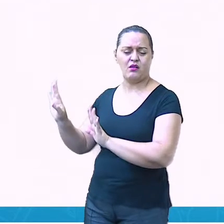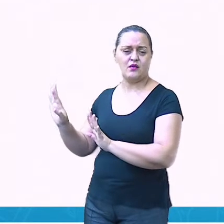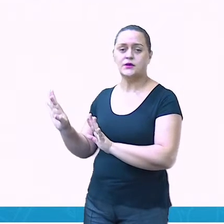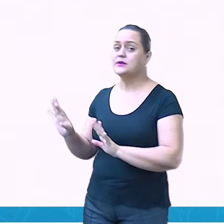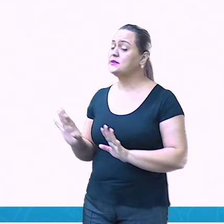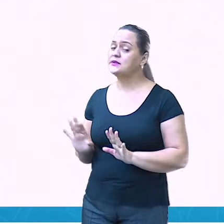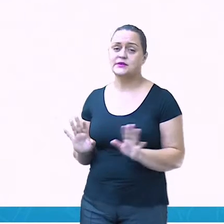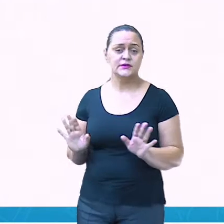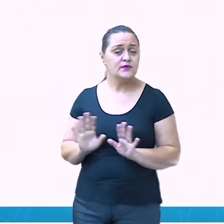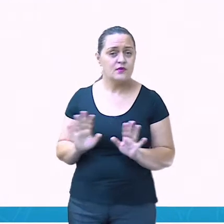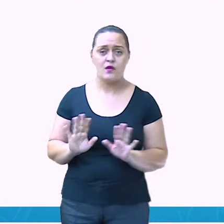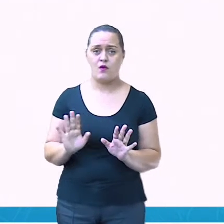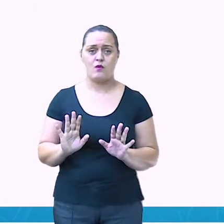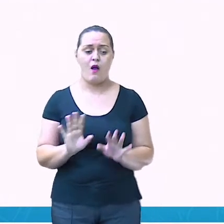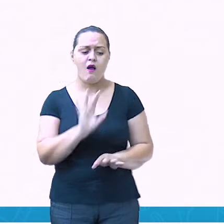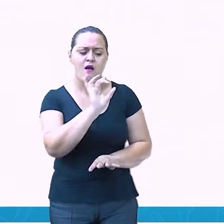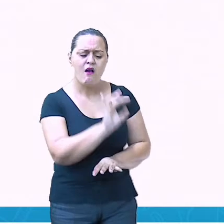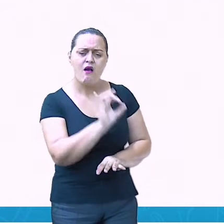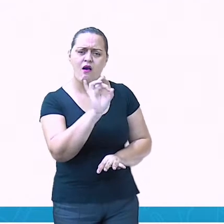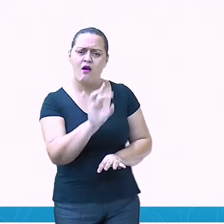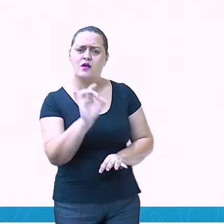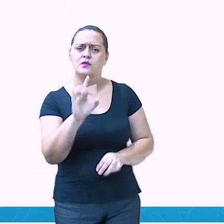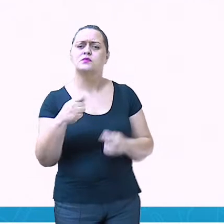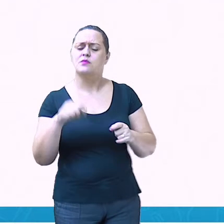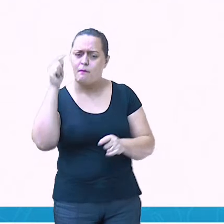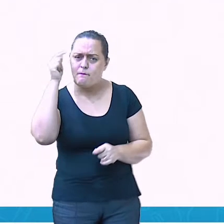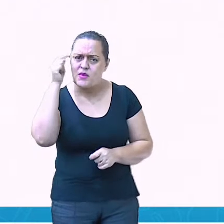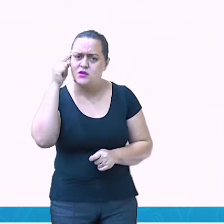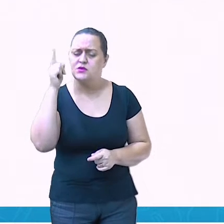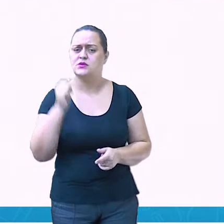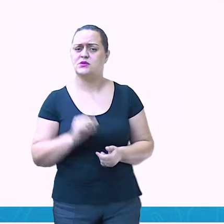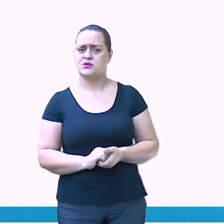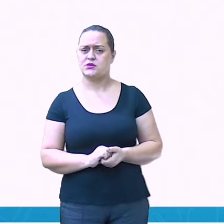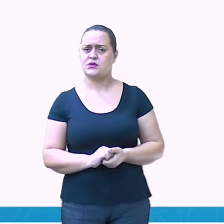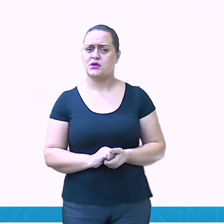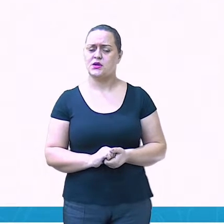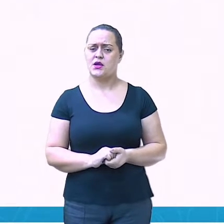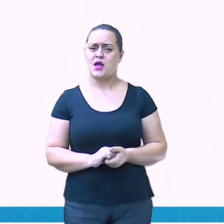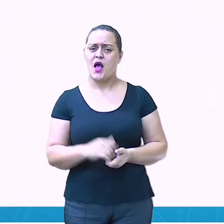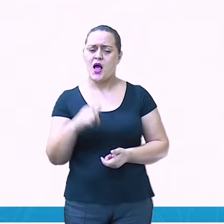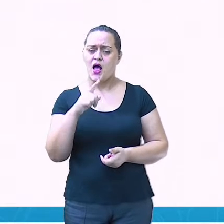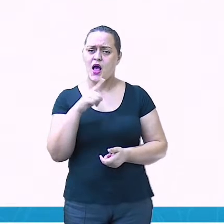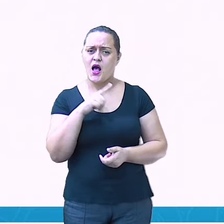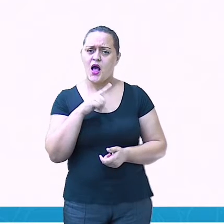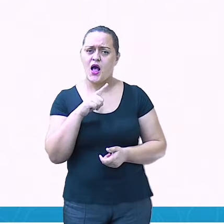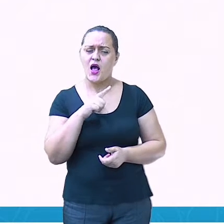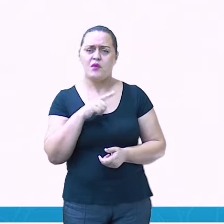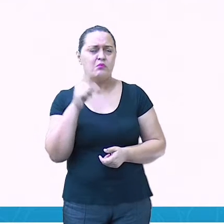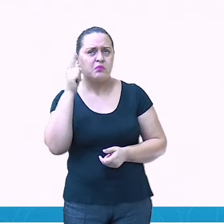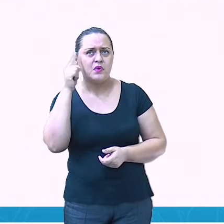como nos educar dentro do nosso espaço, dentro do nosso meio ambiente.